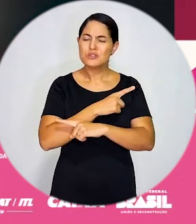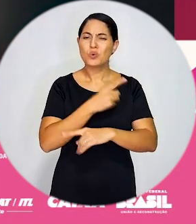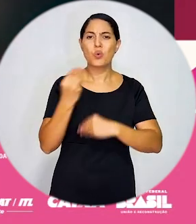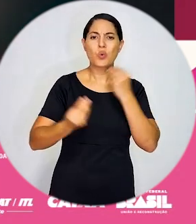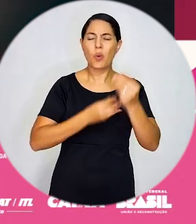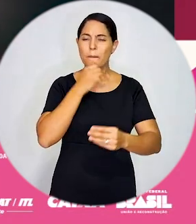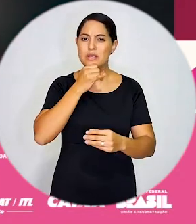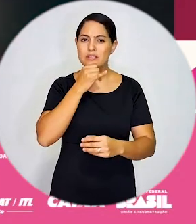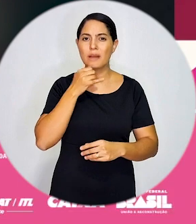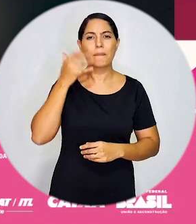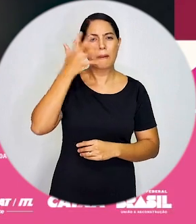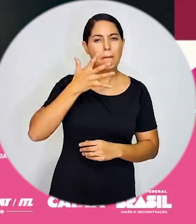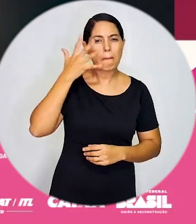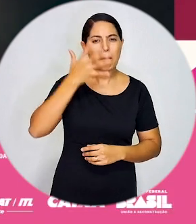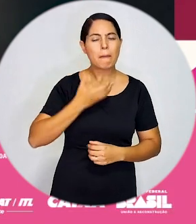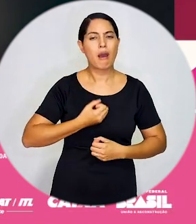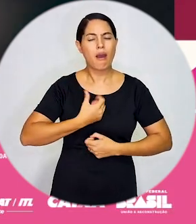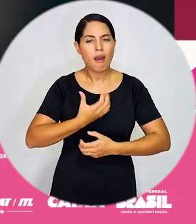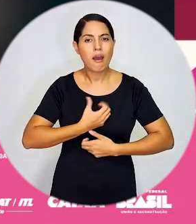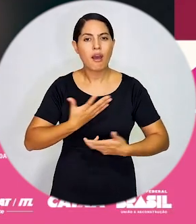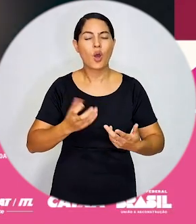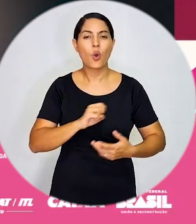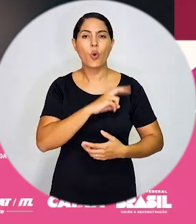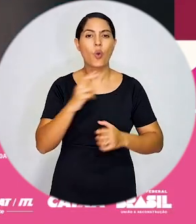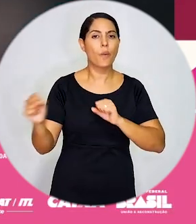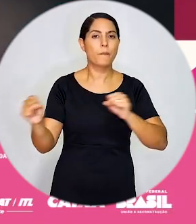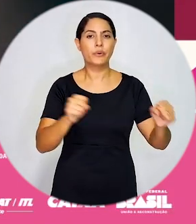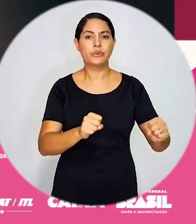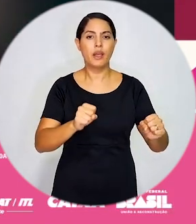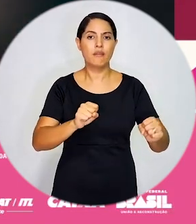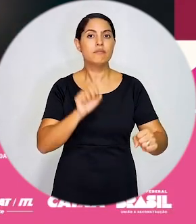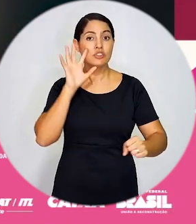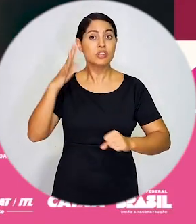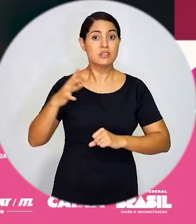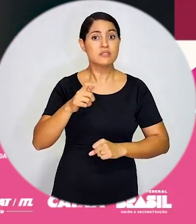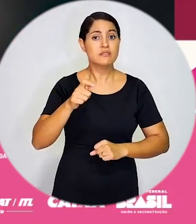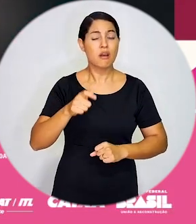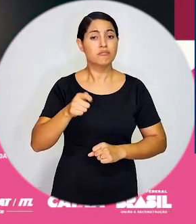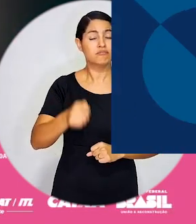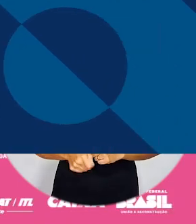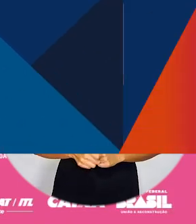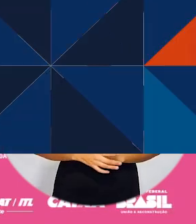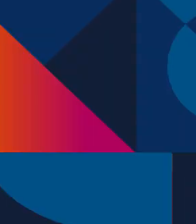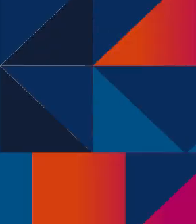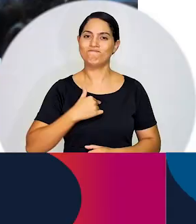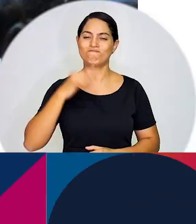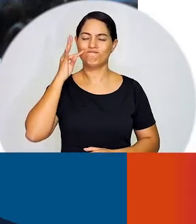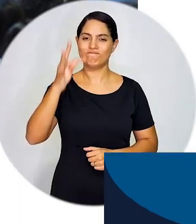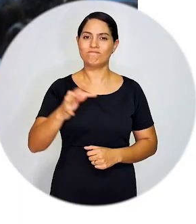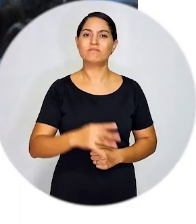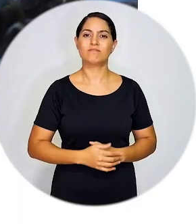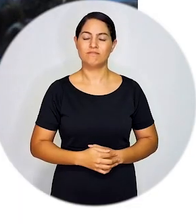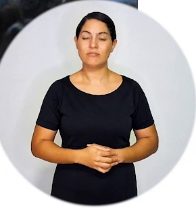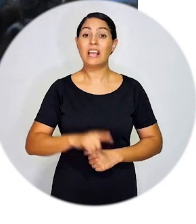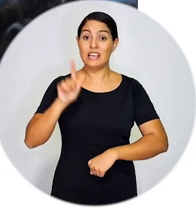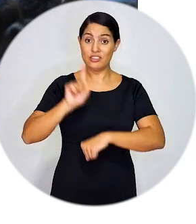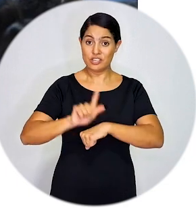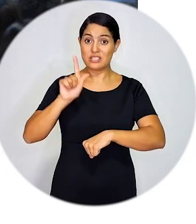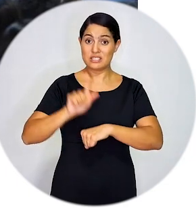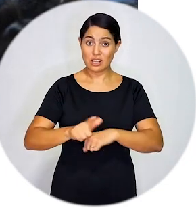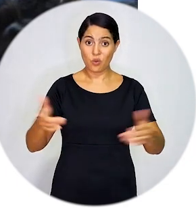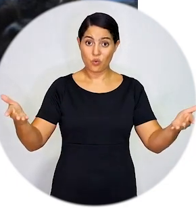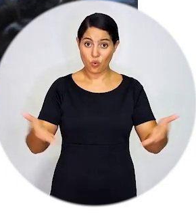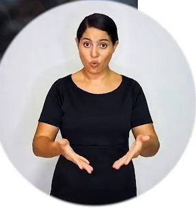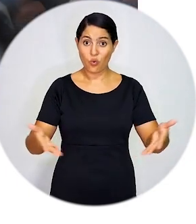esse compartilhamento da fala, do espaço de poder e, principalmente, do poder decisório. Eu sou a testemunha de que essa é